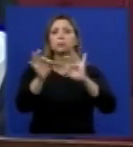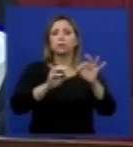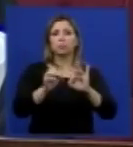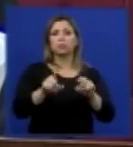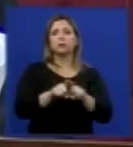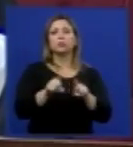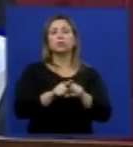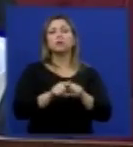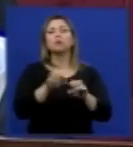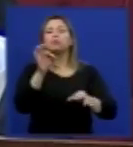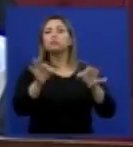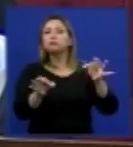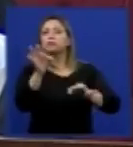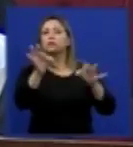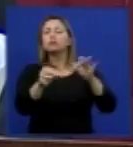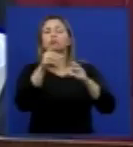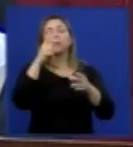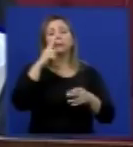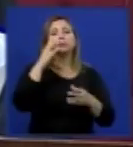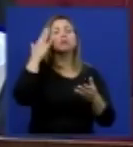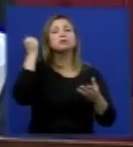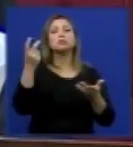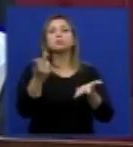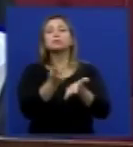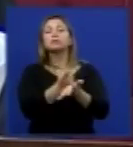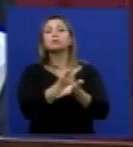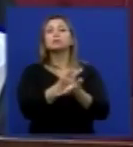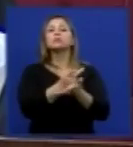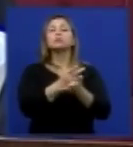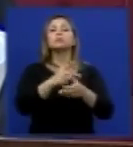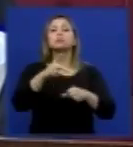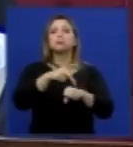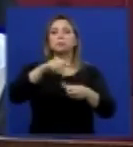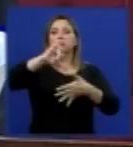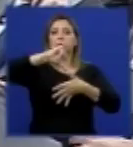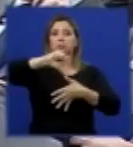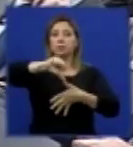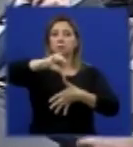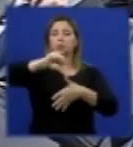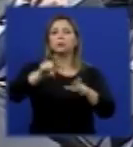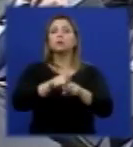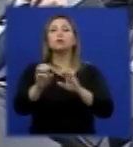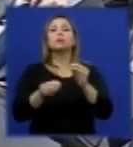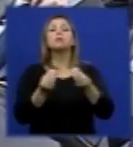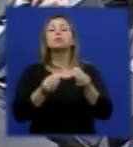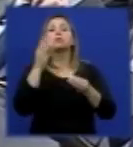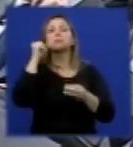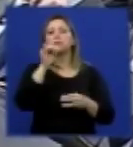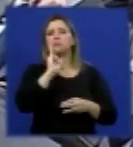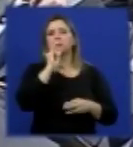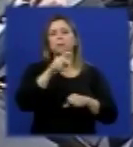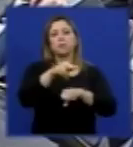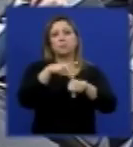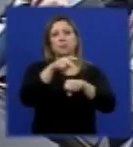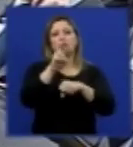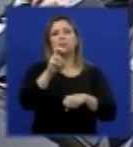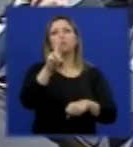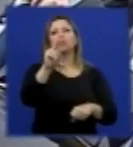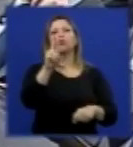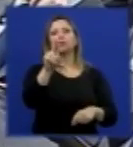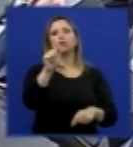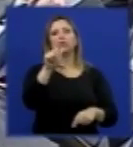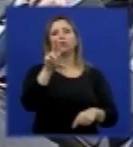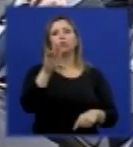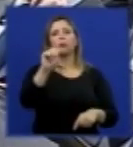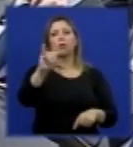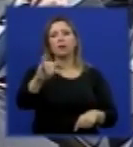Ad Hoc Arbitral do Mercosul, em razão de provocação do Uruguai. Tal decisão compeliu o